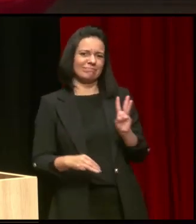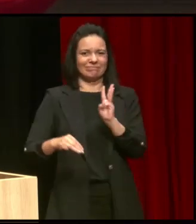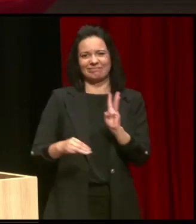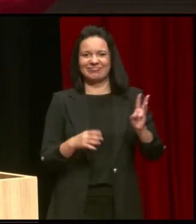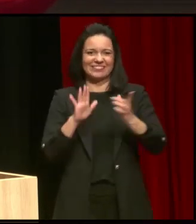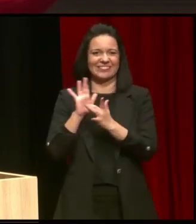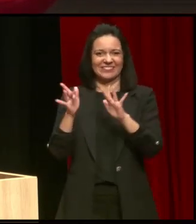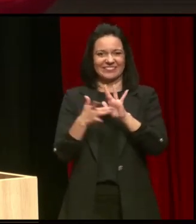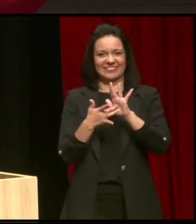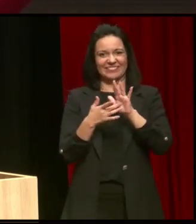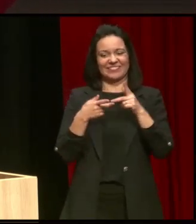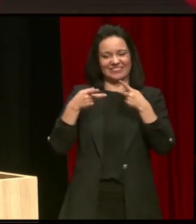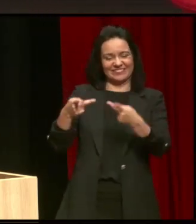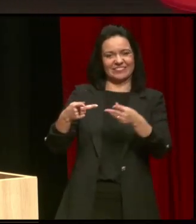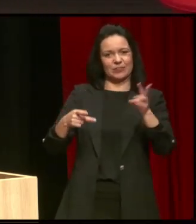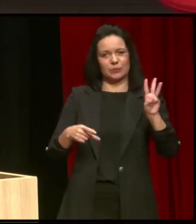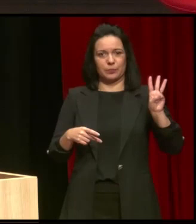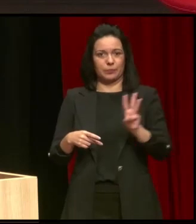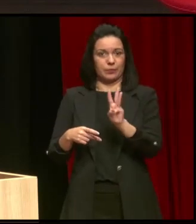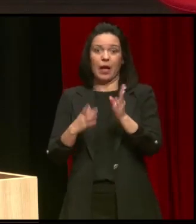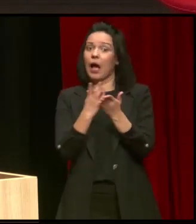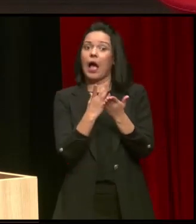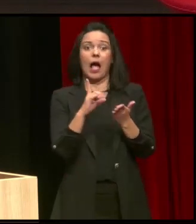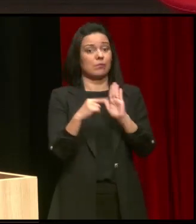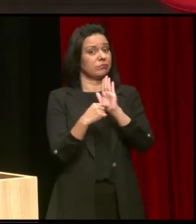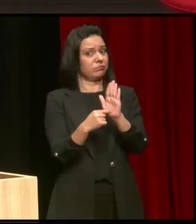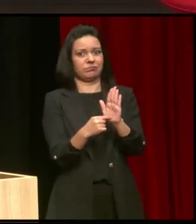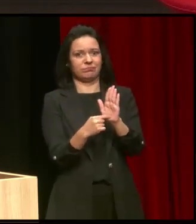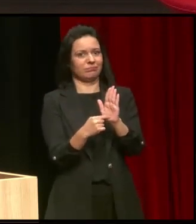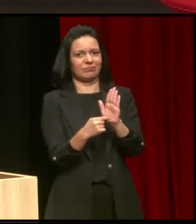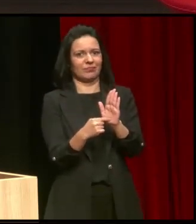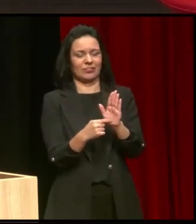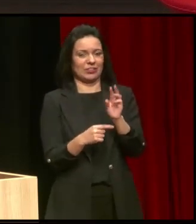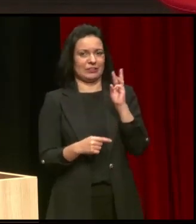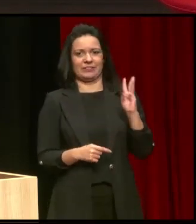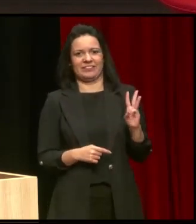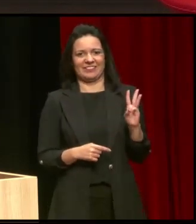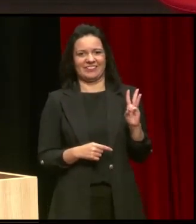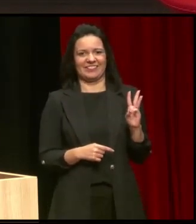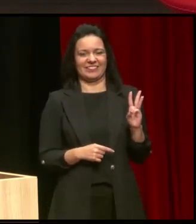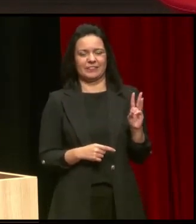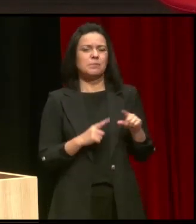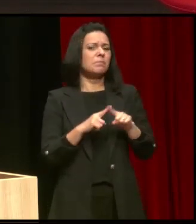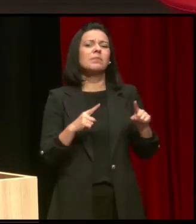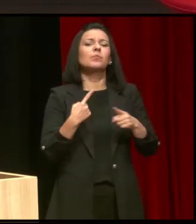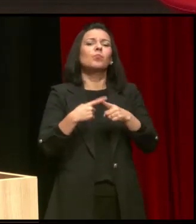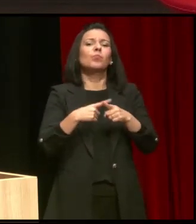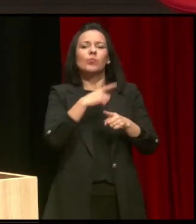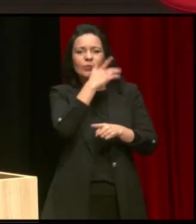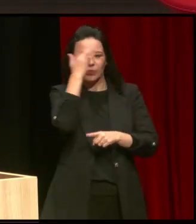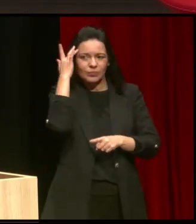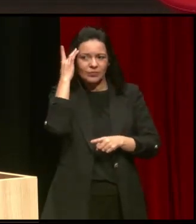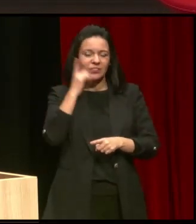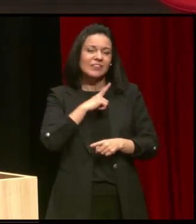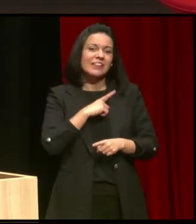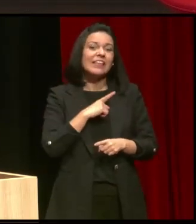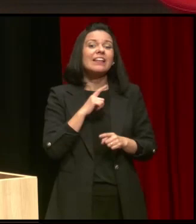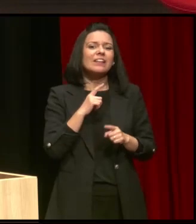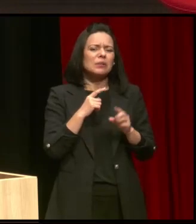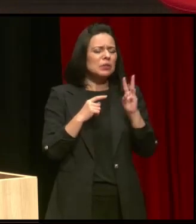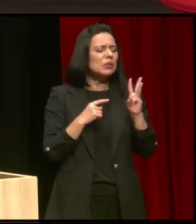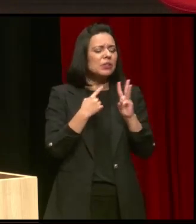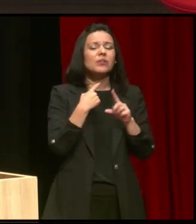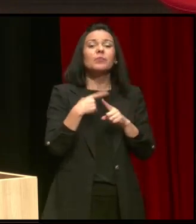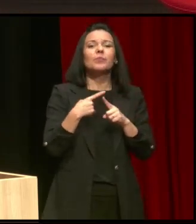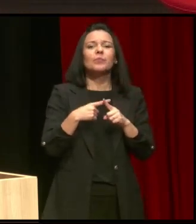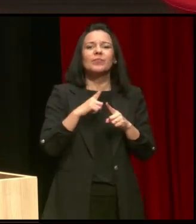tatarará. A Bíblia não fala que eram três. Sabe por que o pessoal fala que é três? Porque tinha três presentes lá.